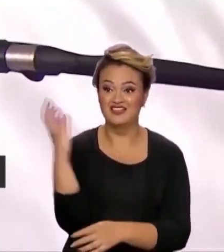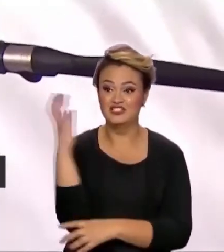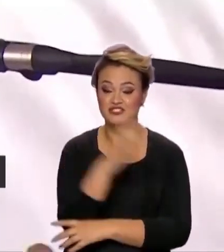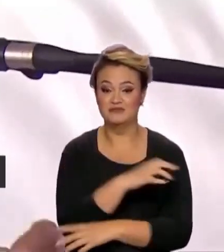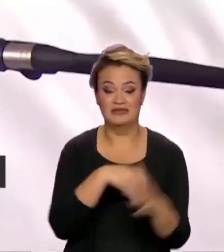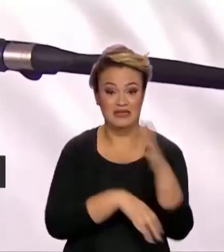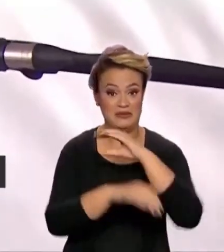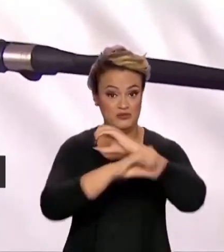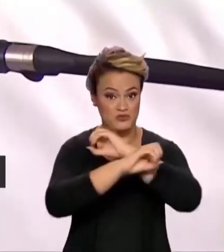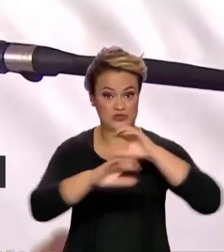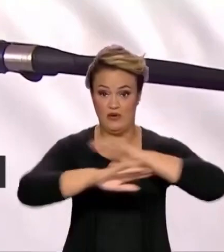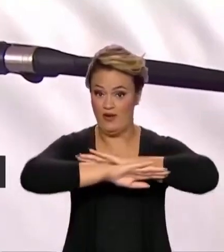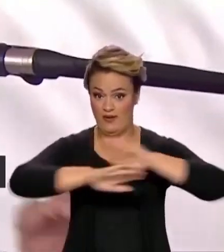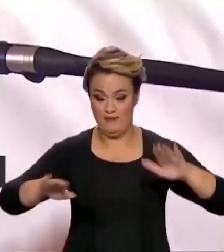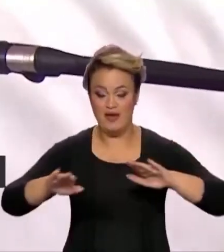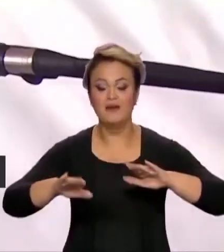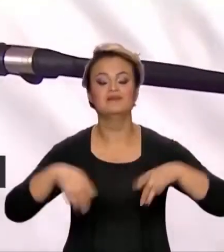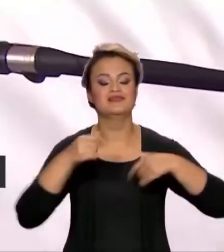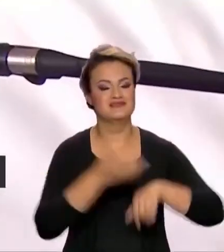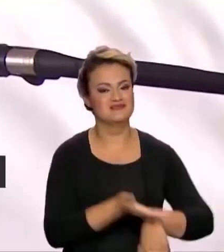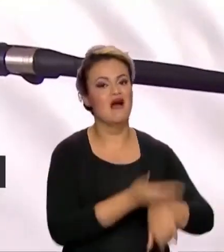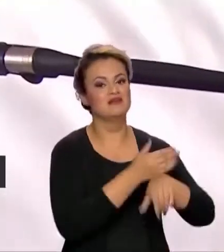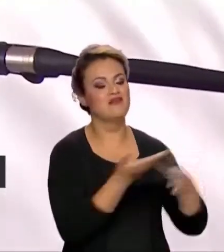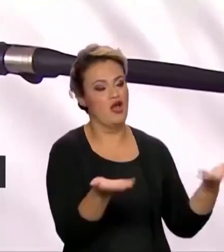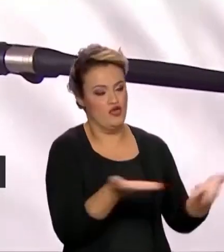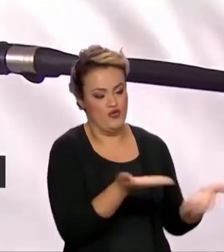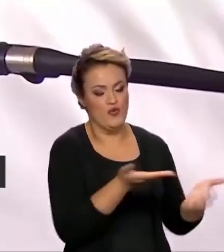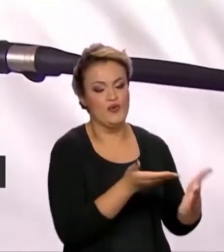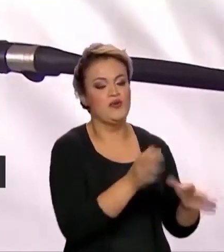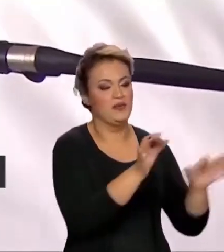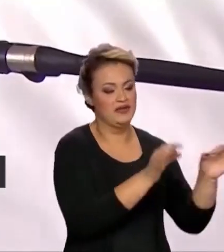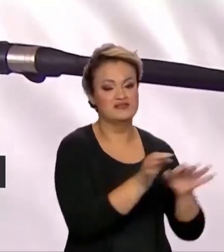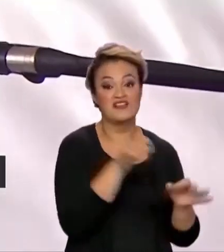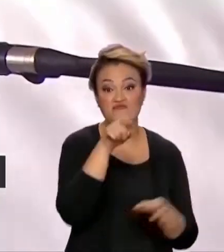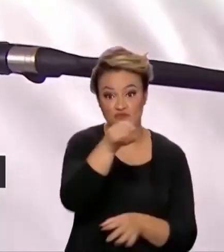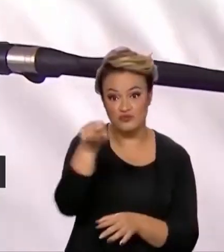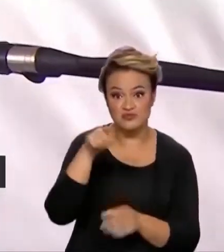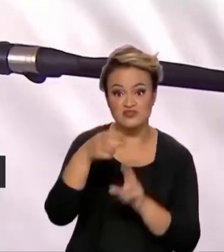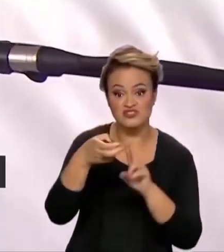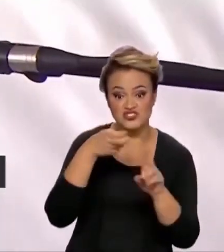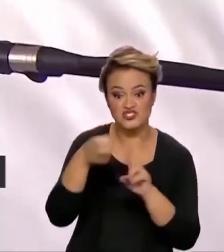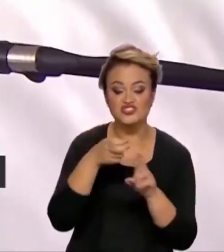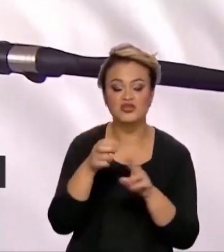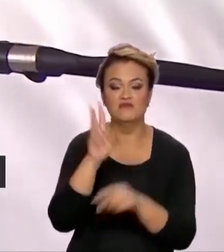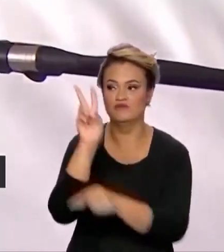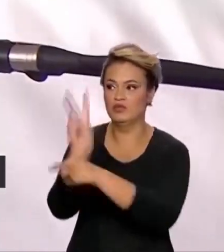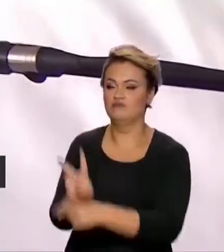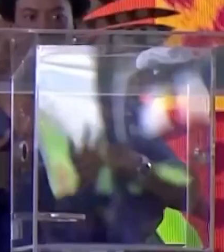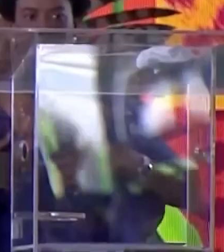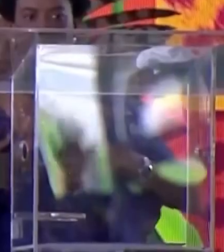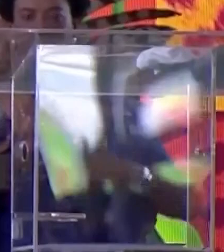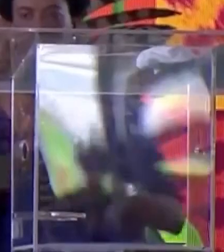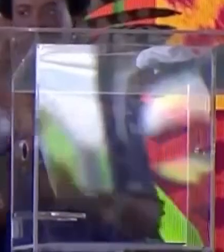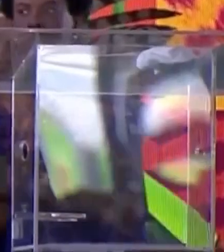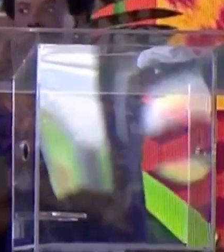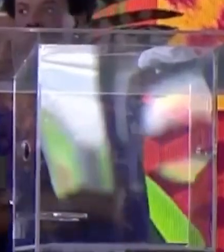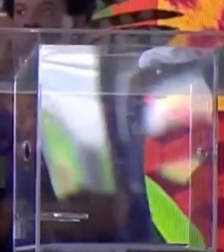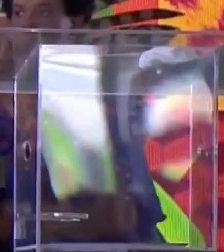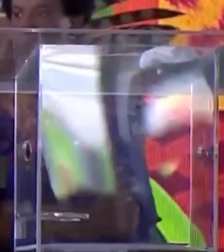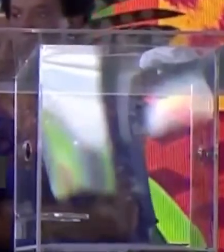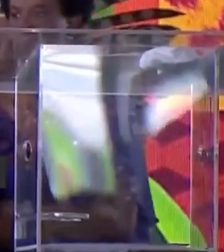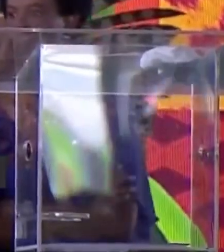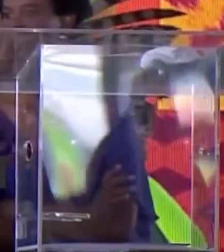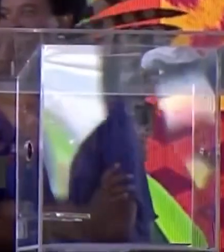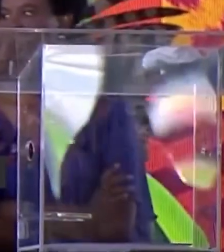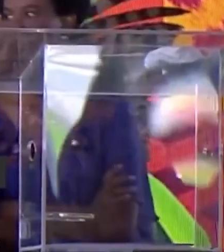desmatamento zero na Amazônia, a gente vai precisar de vocês como guardiões da floresta. O mandato